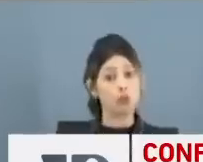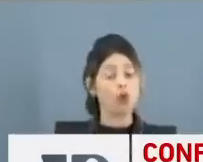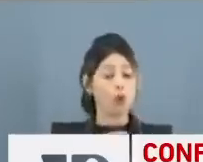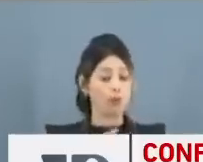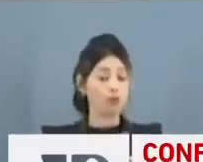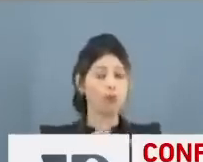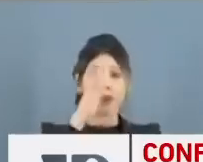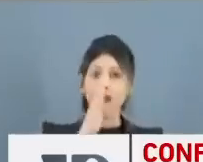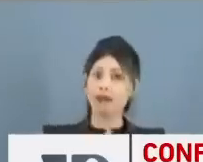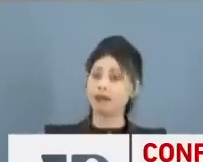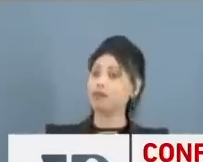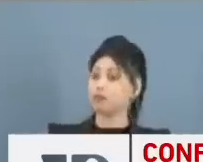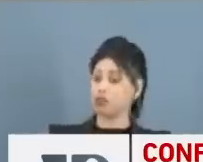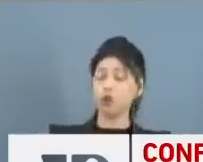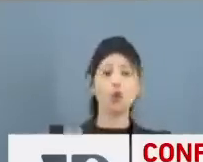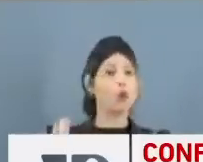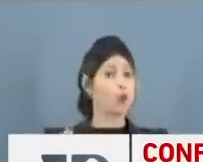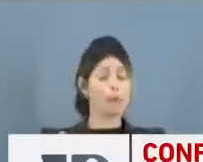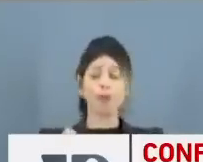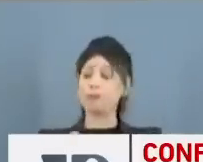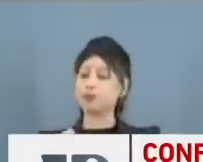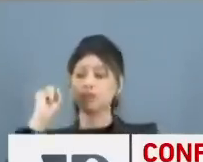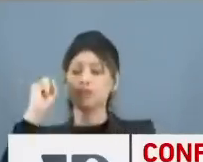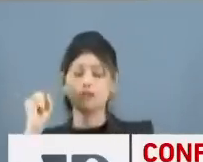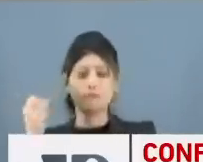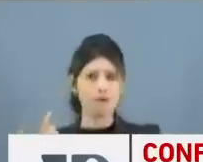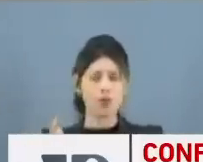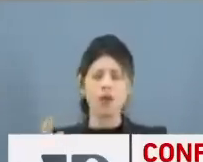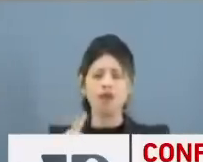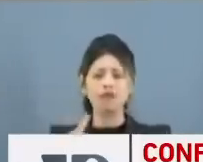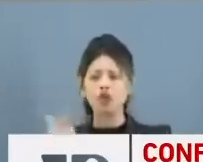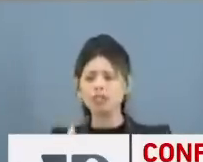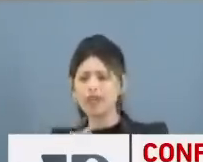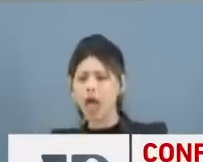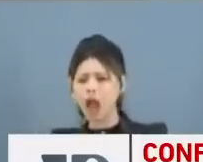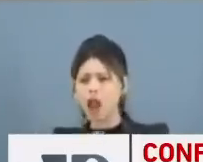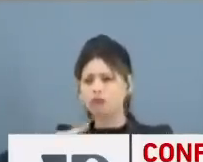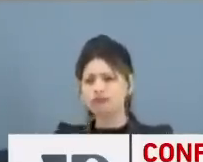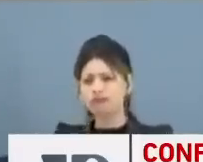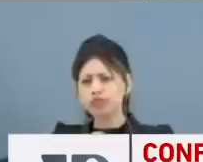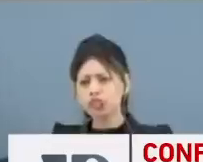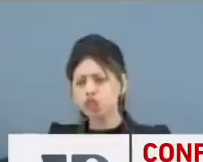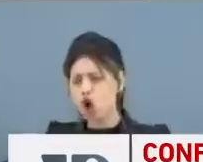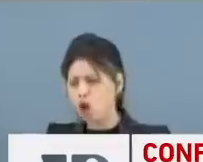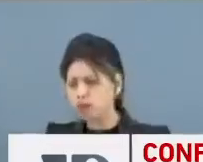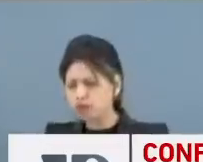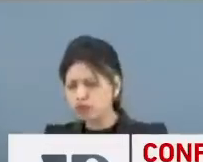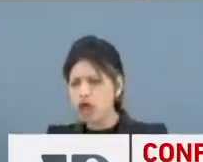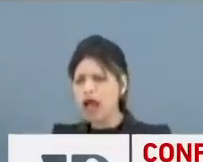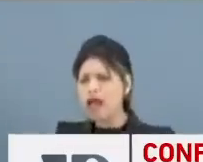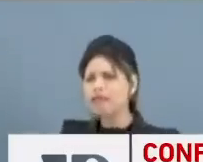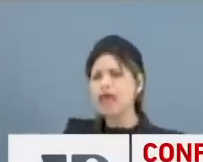É inadmissível que nós tenhamos um subsolo de um país transcontinental com a nossa dimensão territorial, dependente